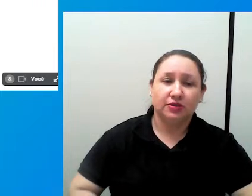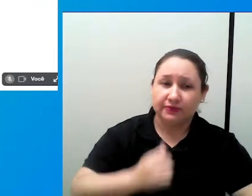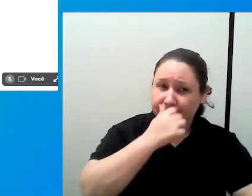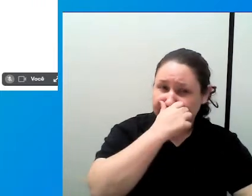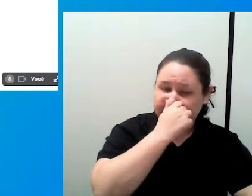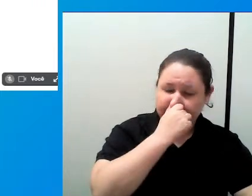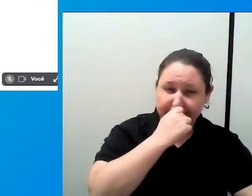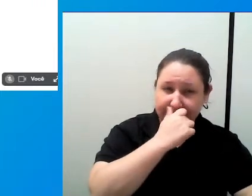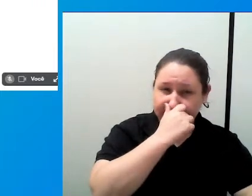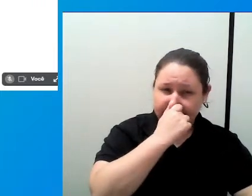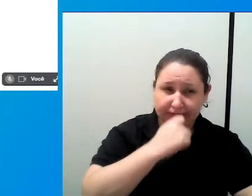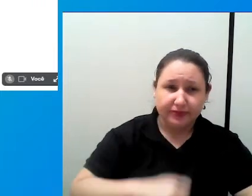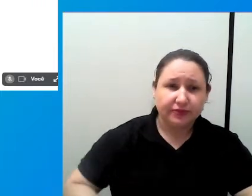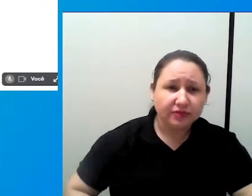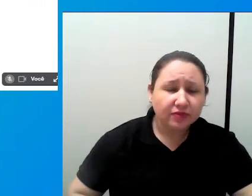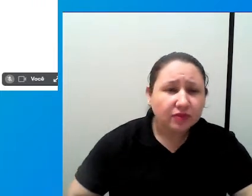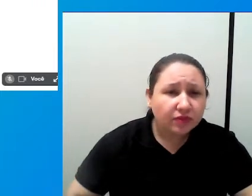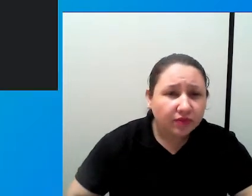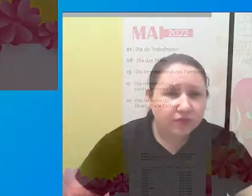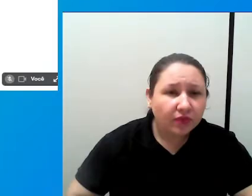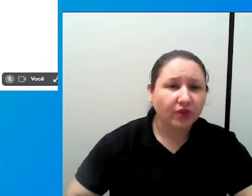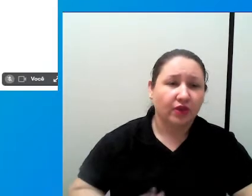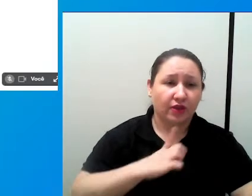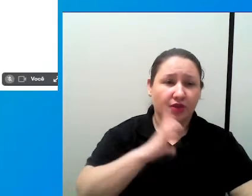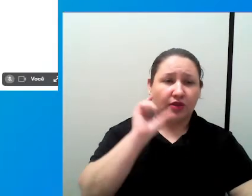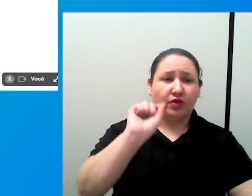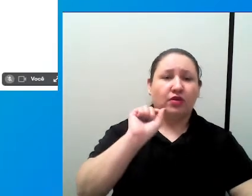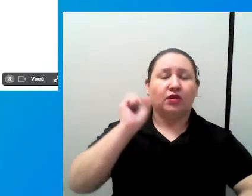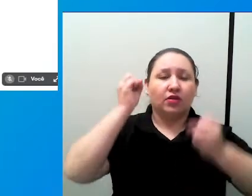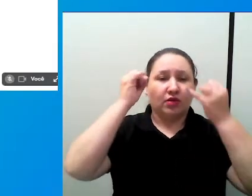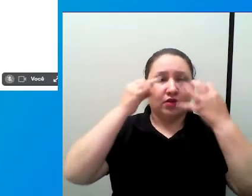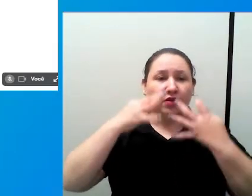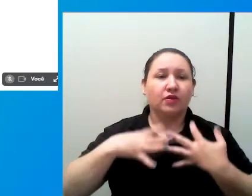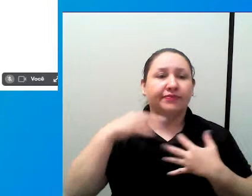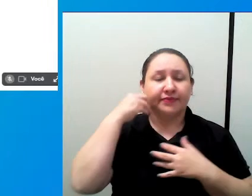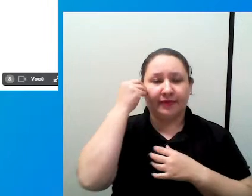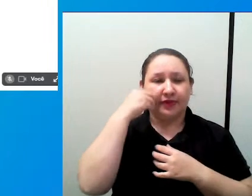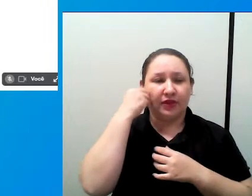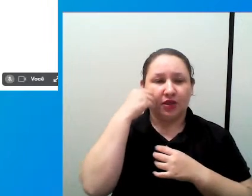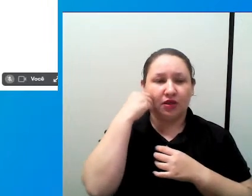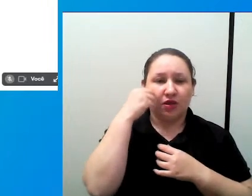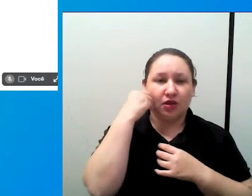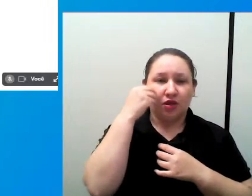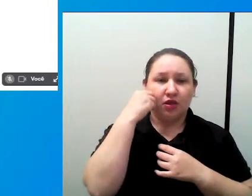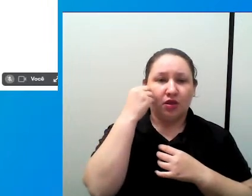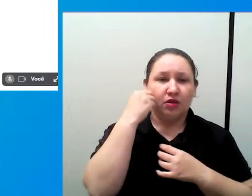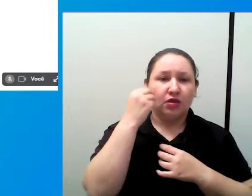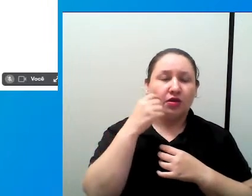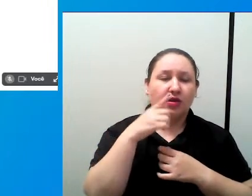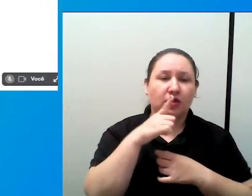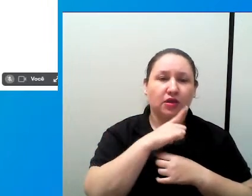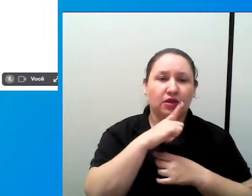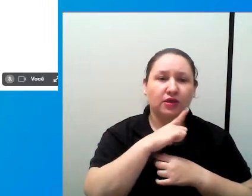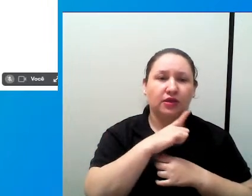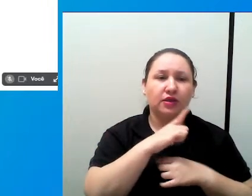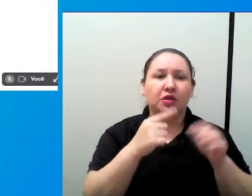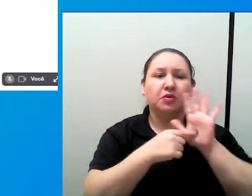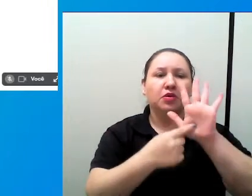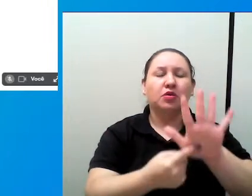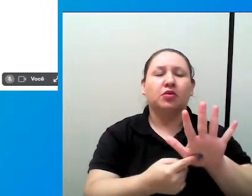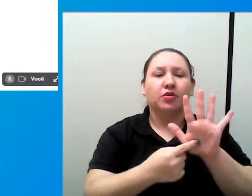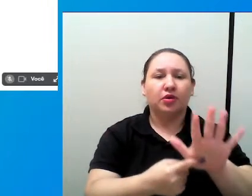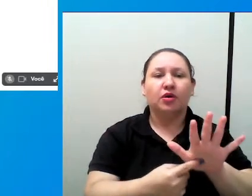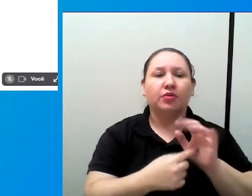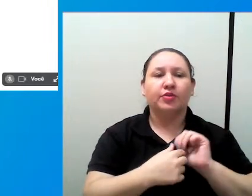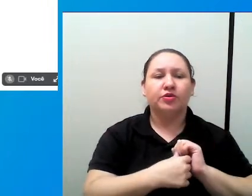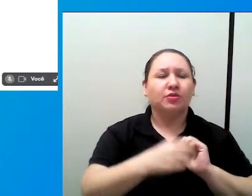Trazer aqui um relato de experiência de um dos nossos eixos, no nosso primeiro semestre, em que a gente culminou com o projeto integrador